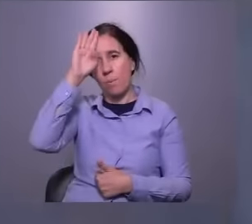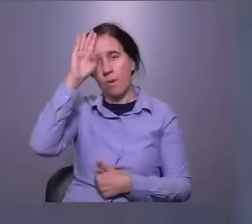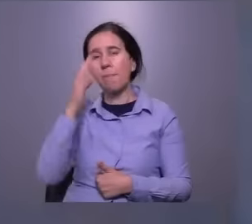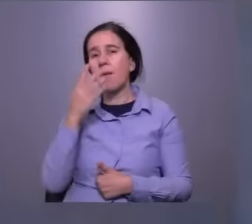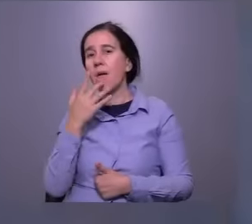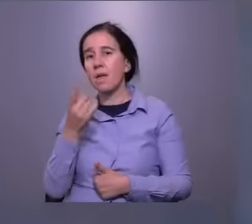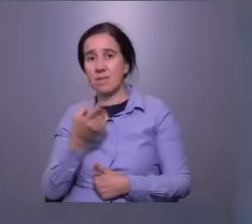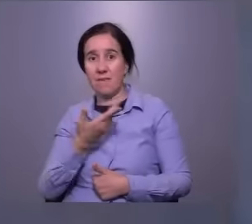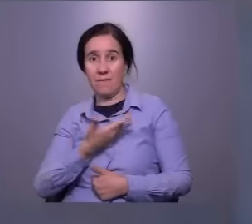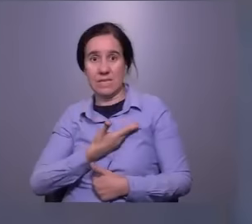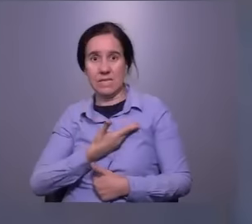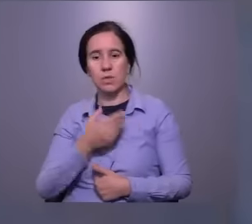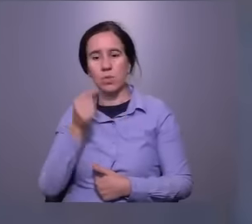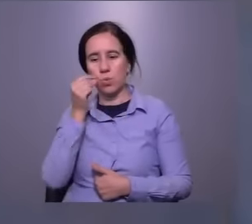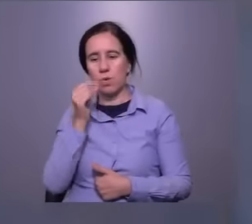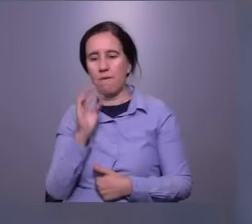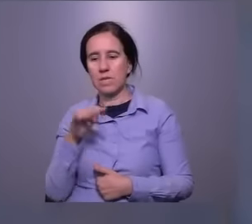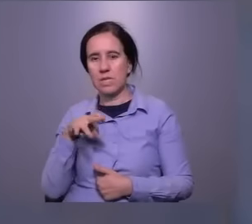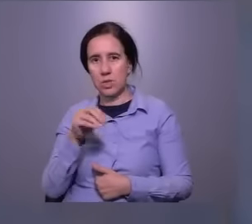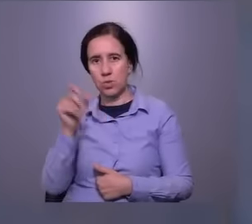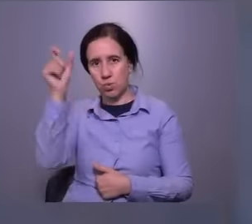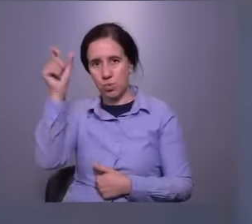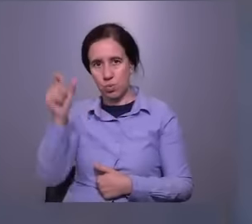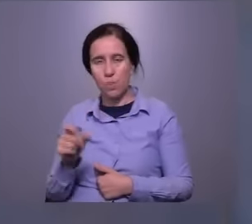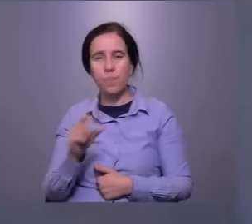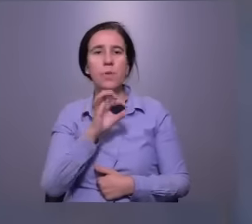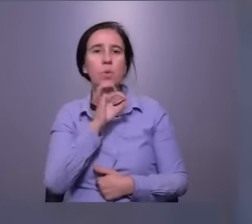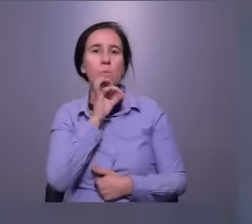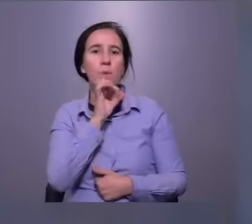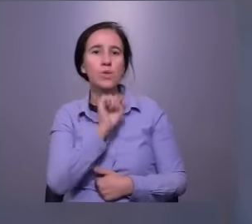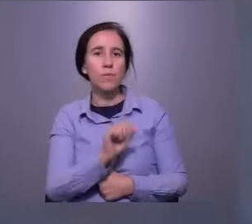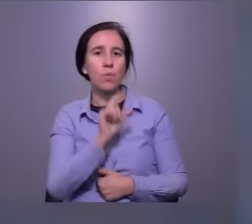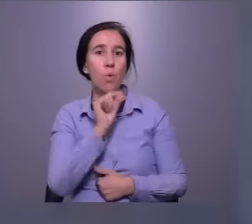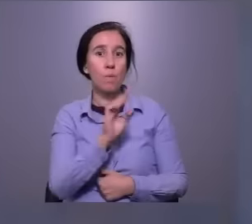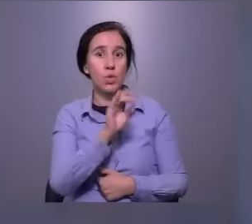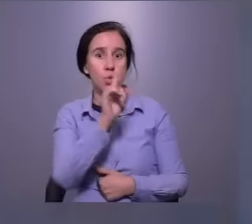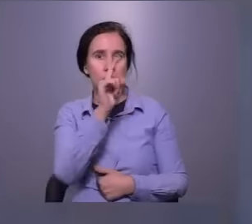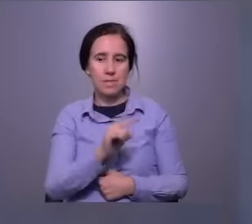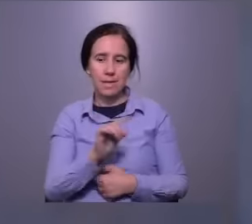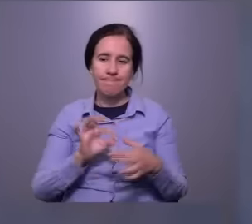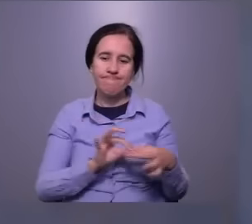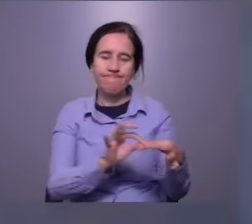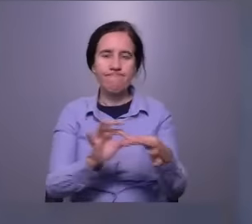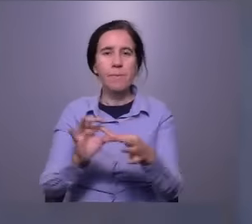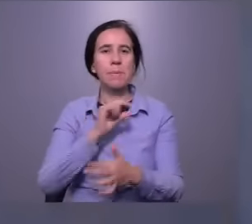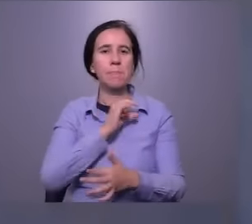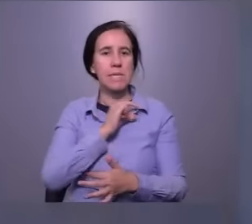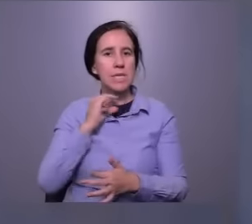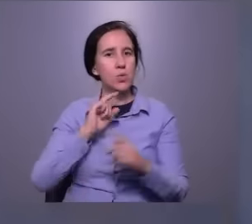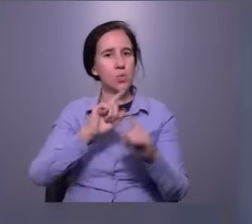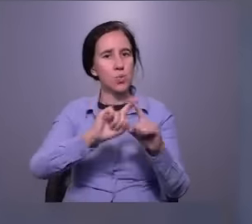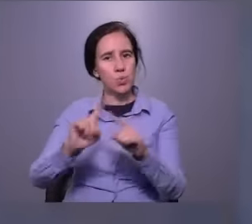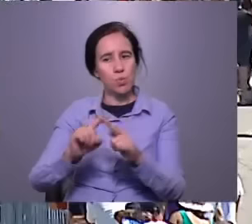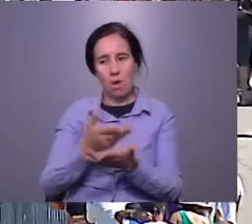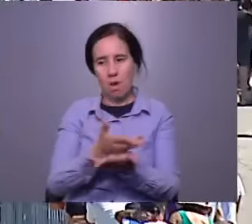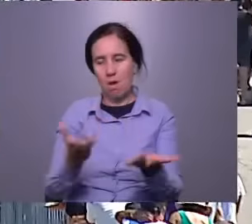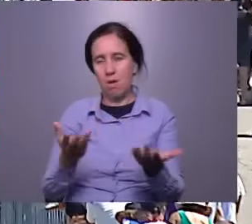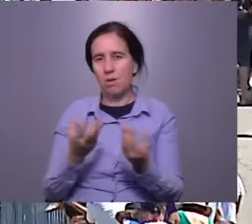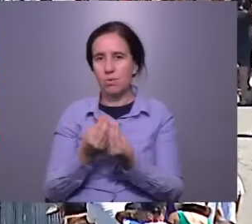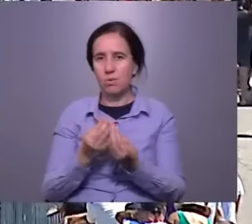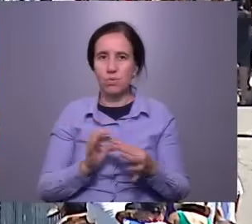Lembrai-vos, Senhor, da vossa Igreja dispersa por toda a terra e tornei-a perfeita na caridade, em